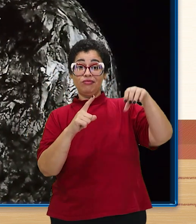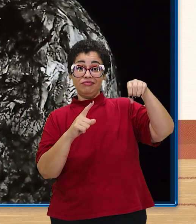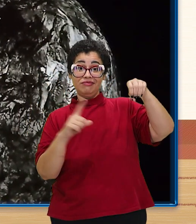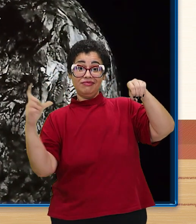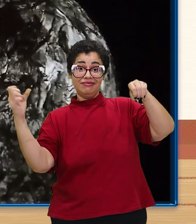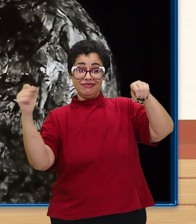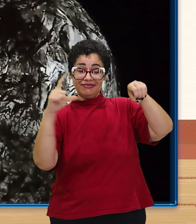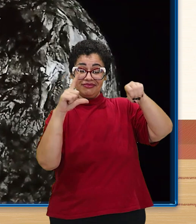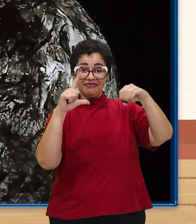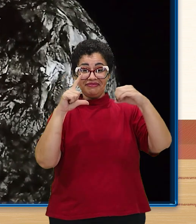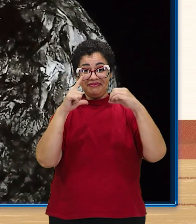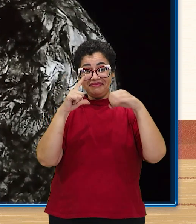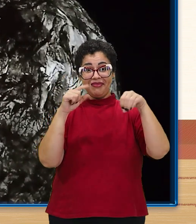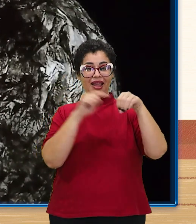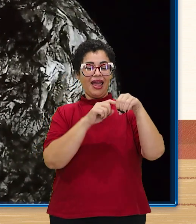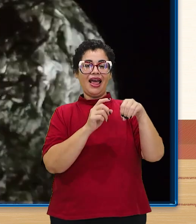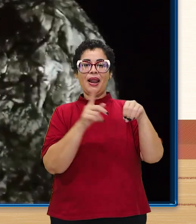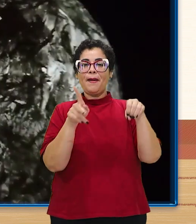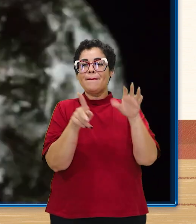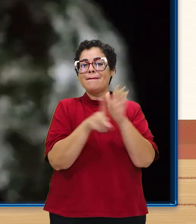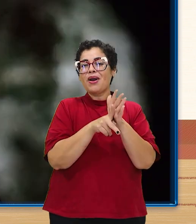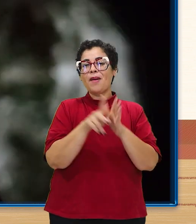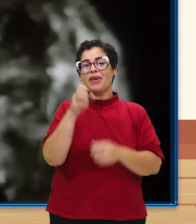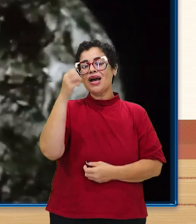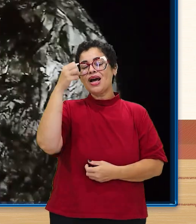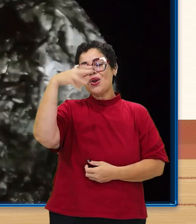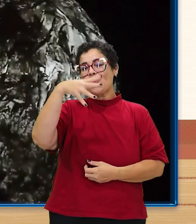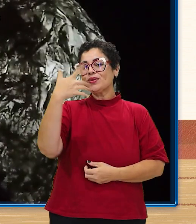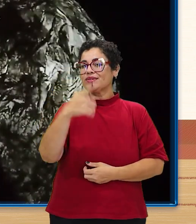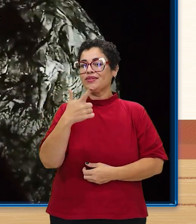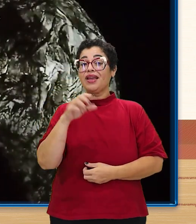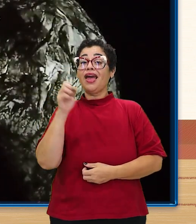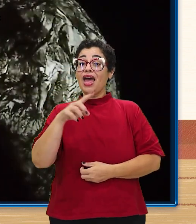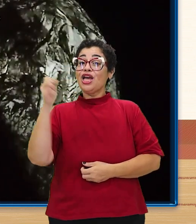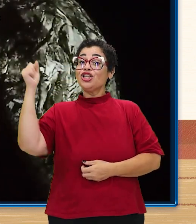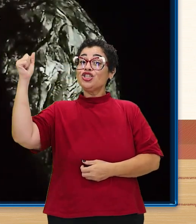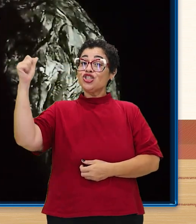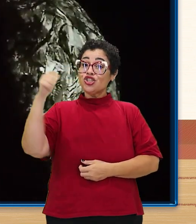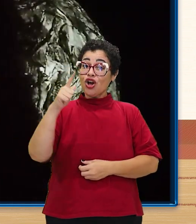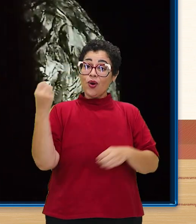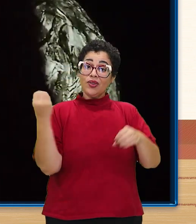lua não produz luz própria. É o brilho do sol que